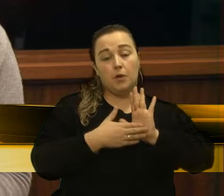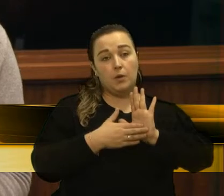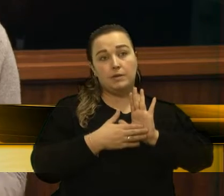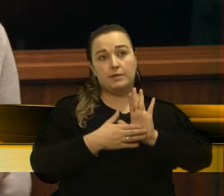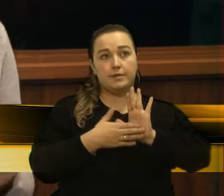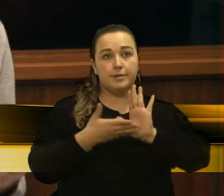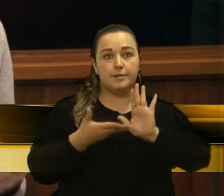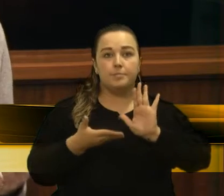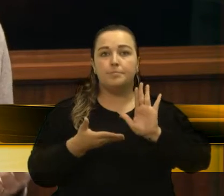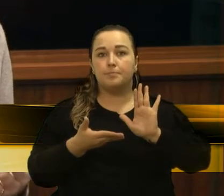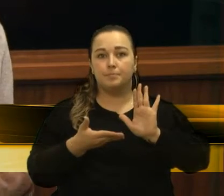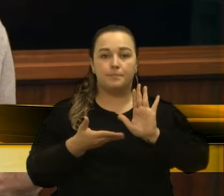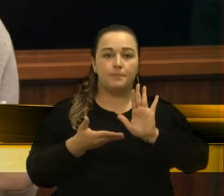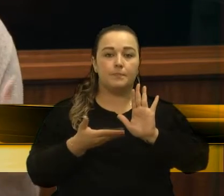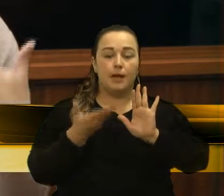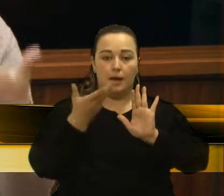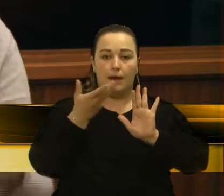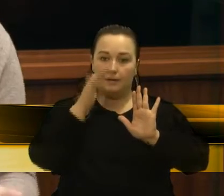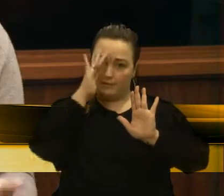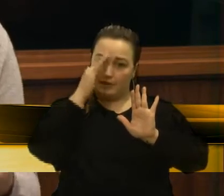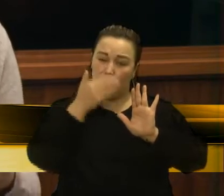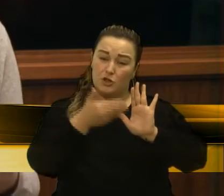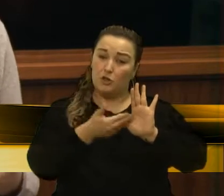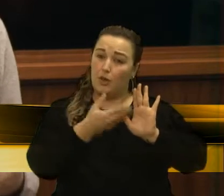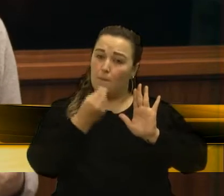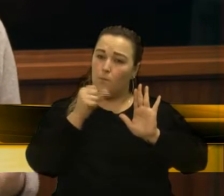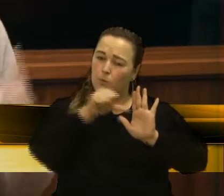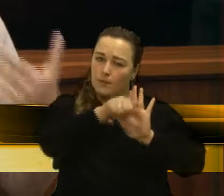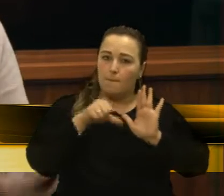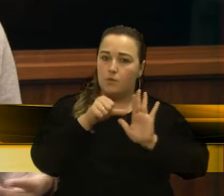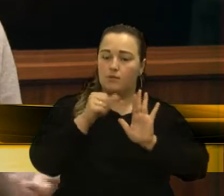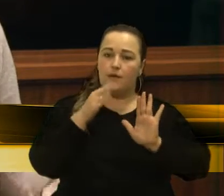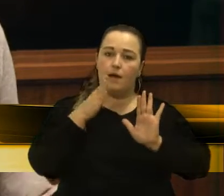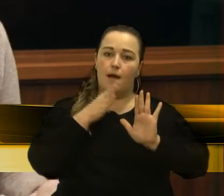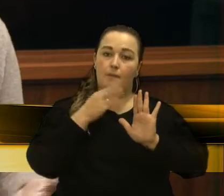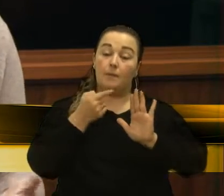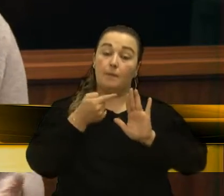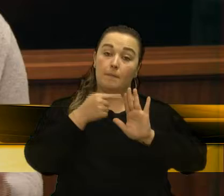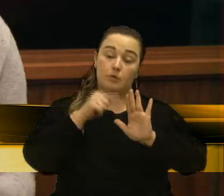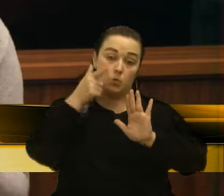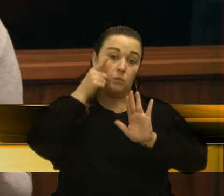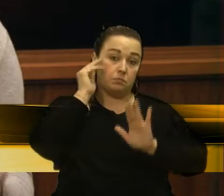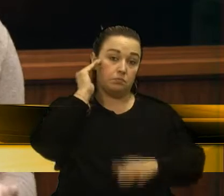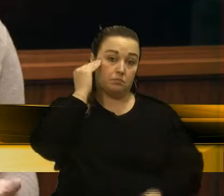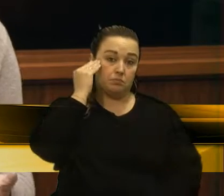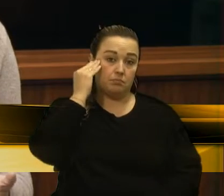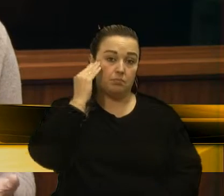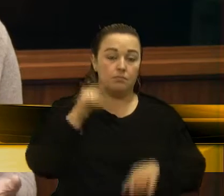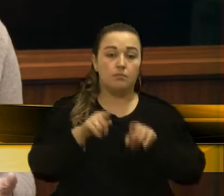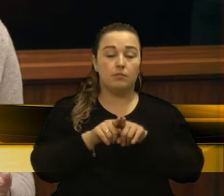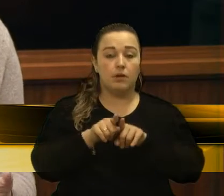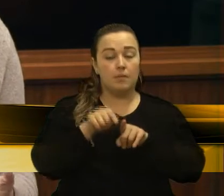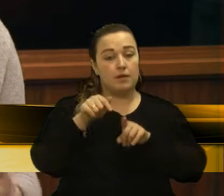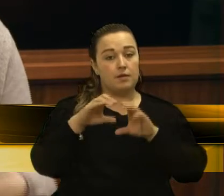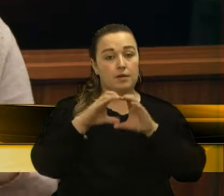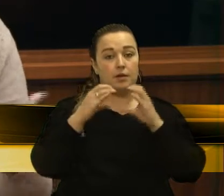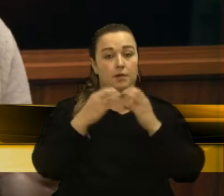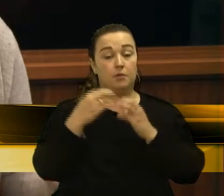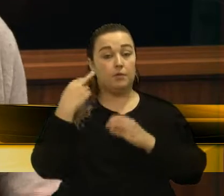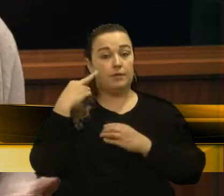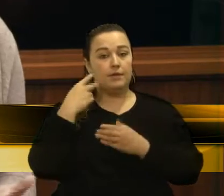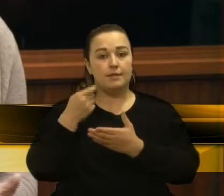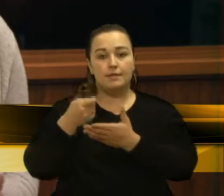que seria, talvez, um pouco radical. Mas eu entendo esse conceito e a Câmara de Vereadores ela tenta